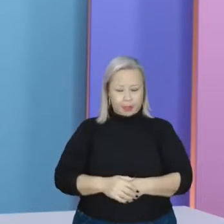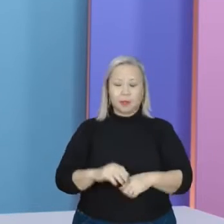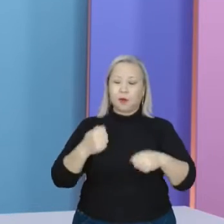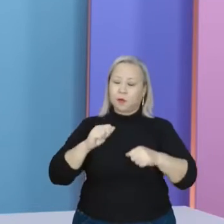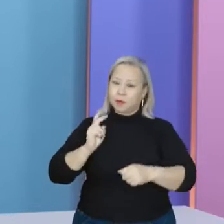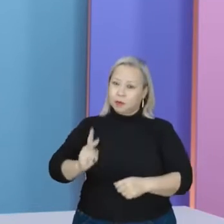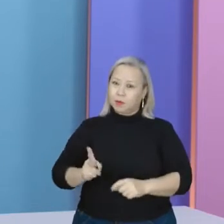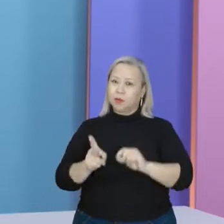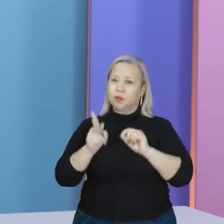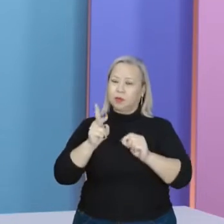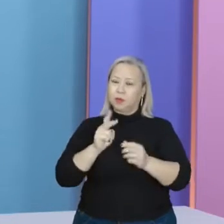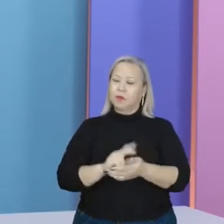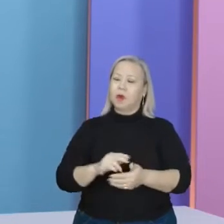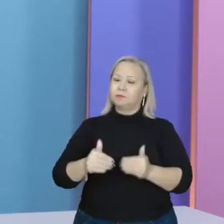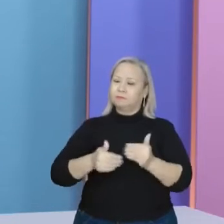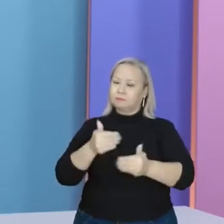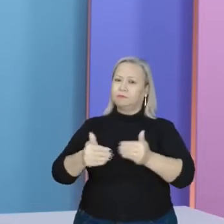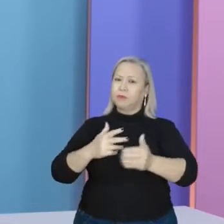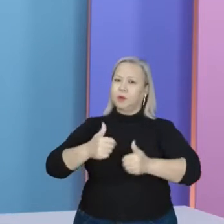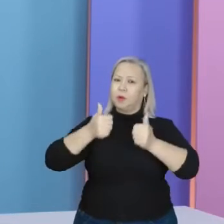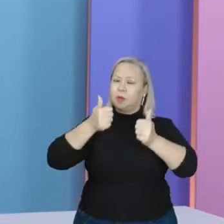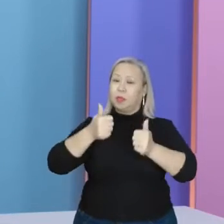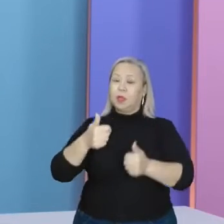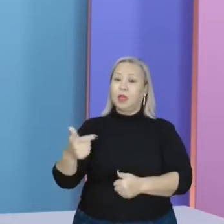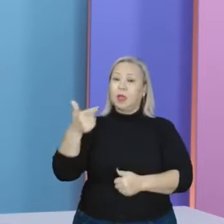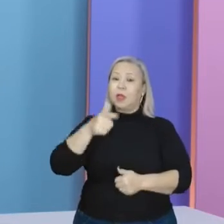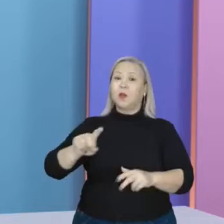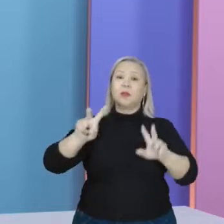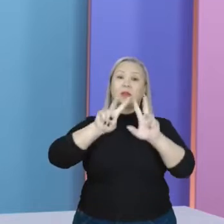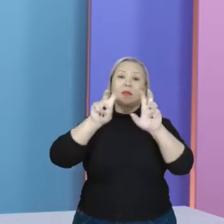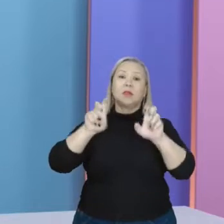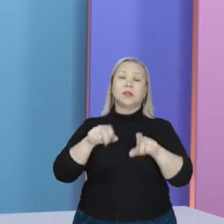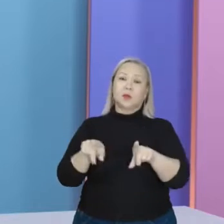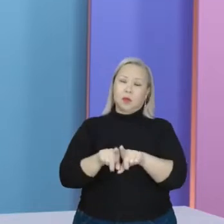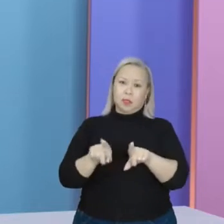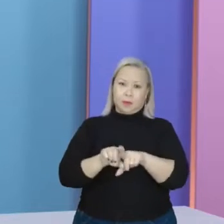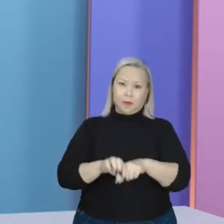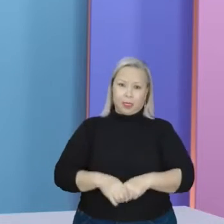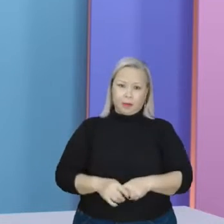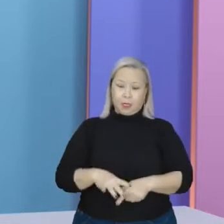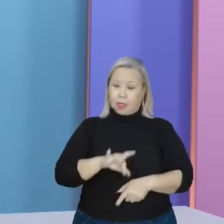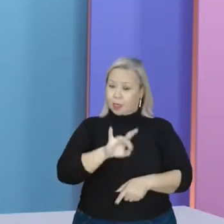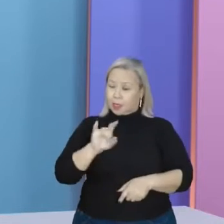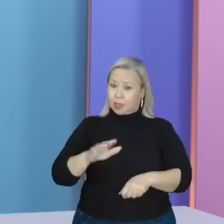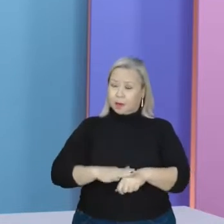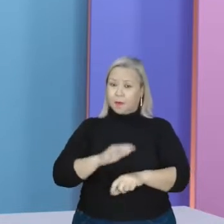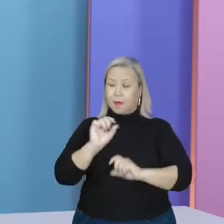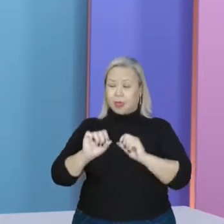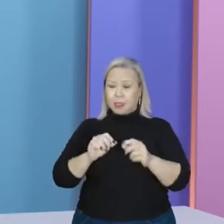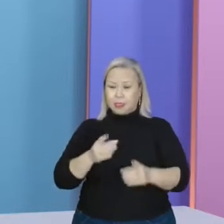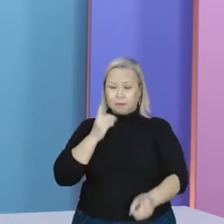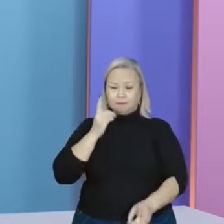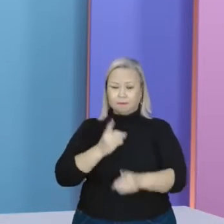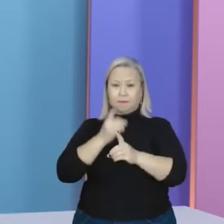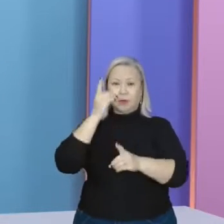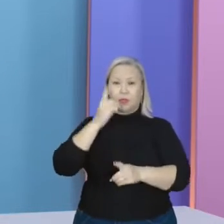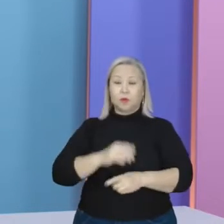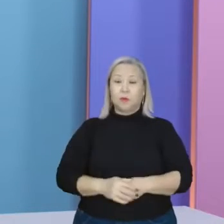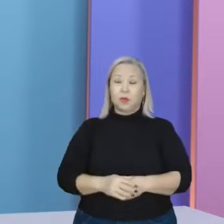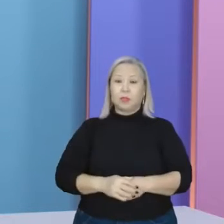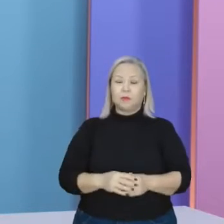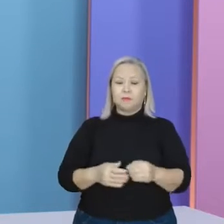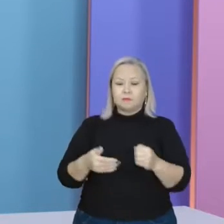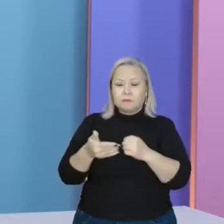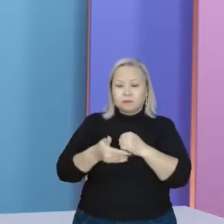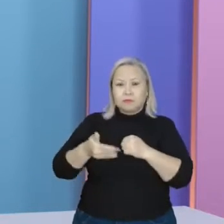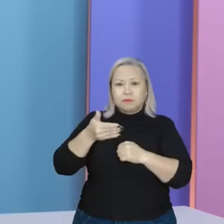ter avanços e ter avanços em outras questões, porque cada vez mais a gente vai descobrindo as diversas